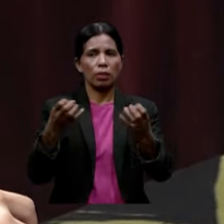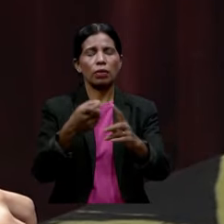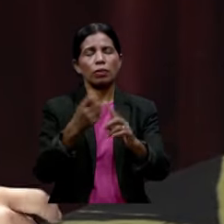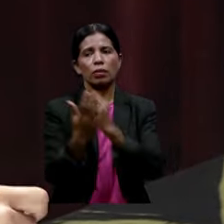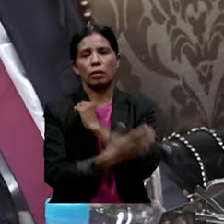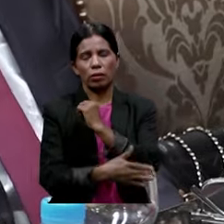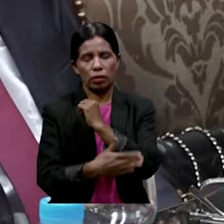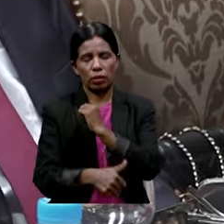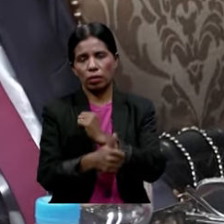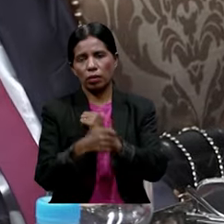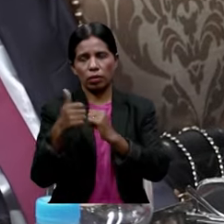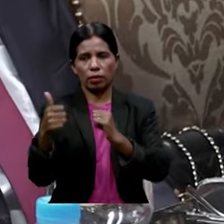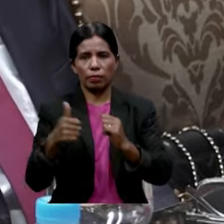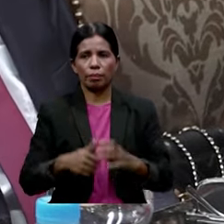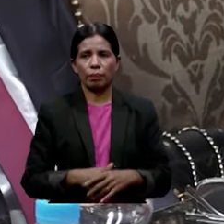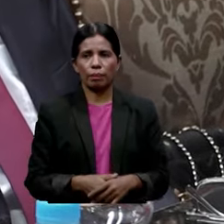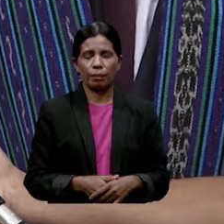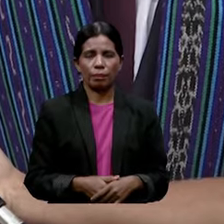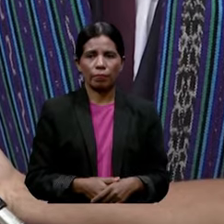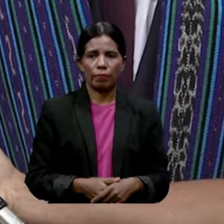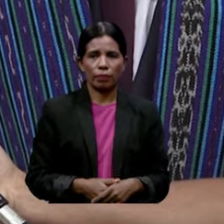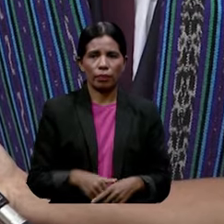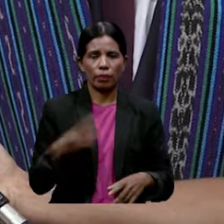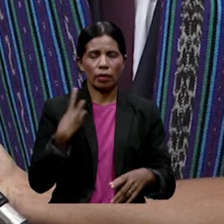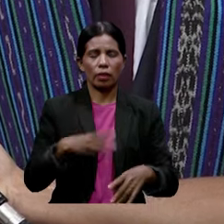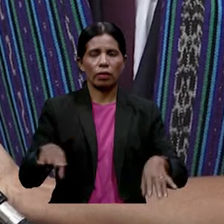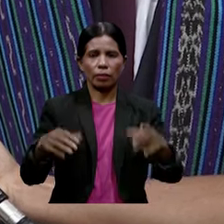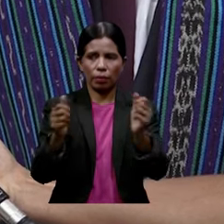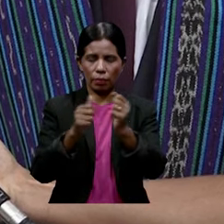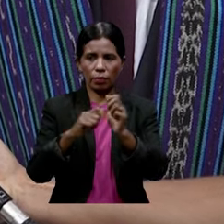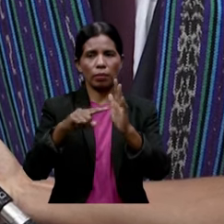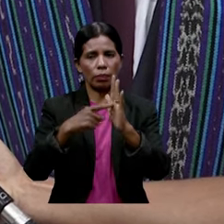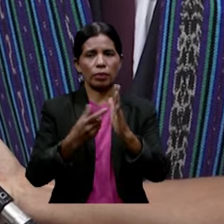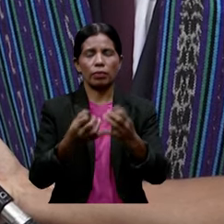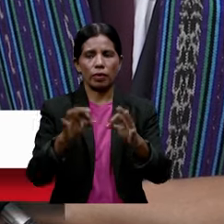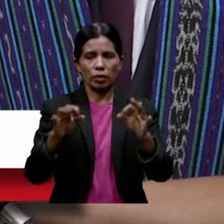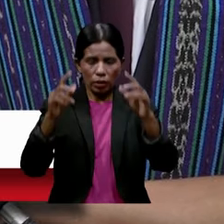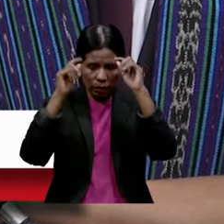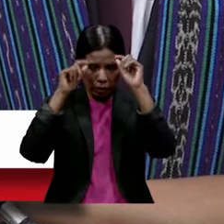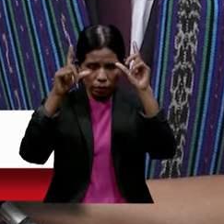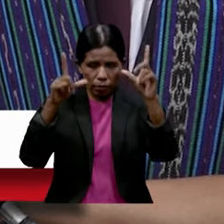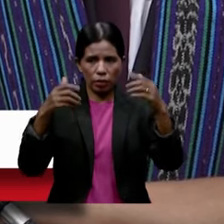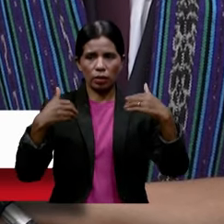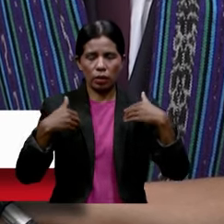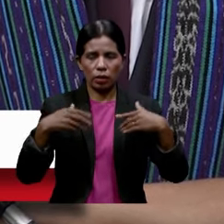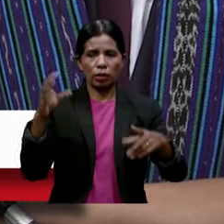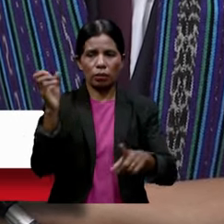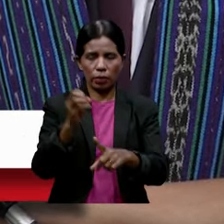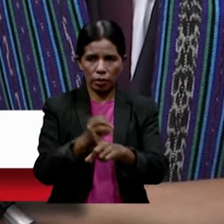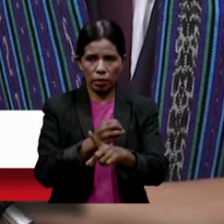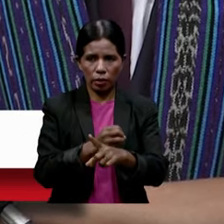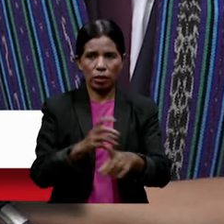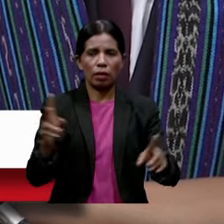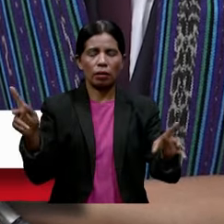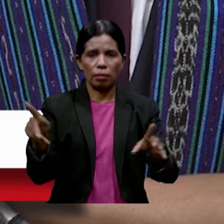cocinação Emirados Árabes Unidos. O oficial neve Macahutiana e Timor-Leste aí há na oportunidade